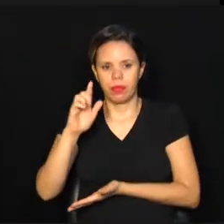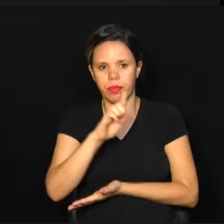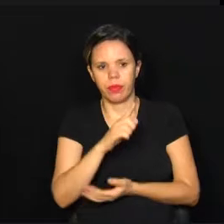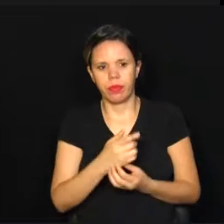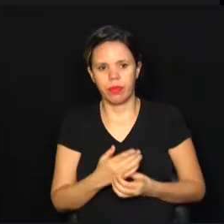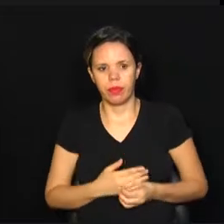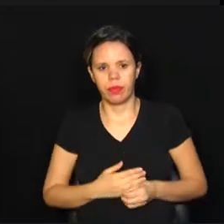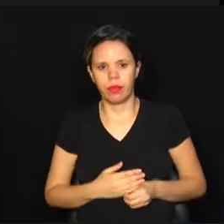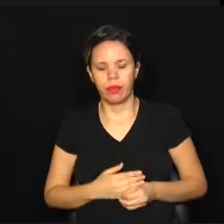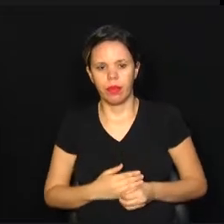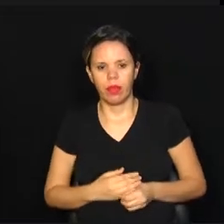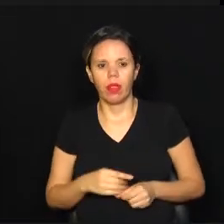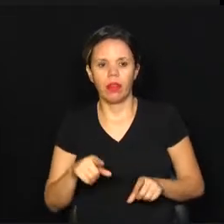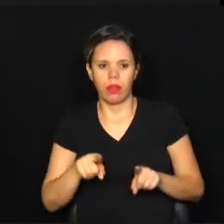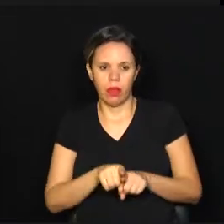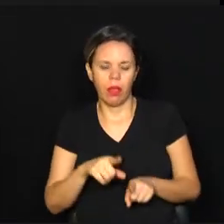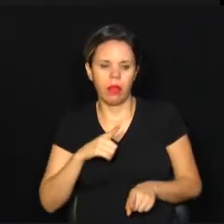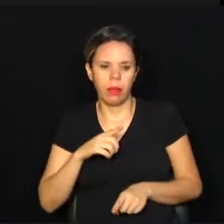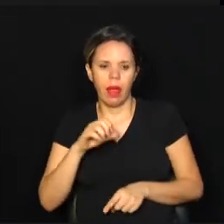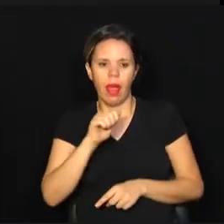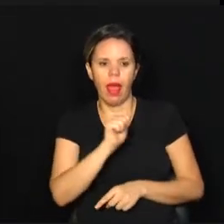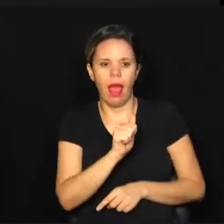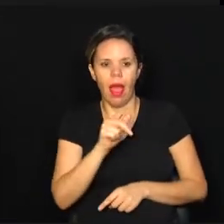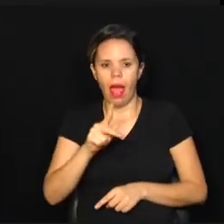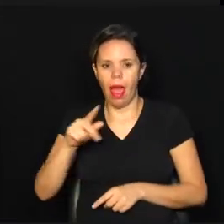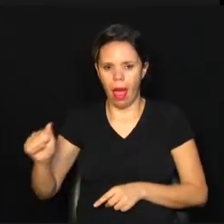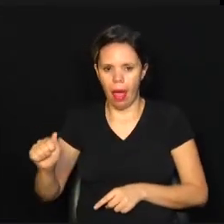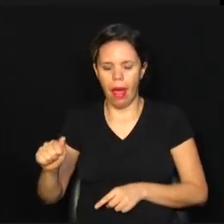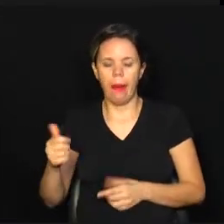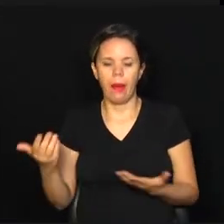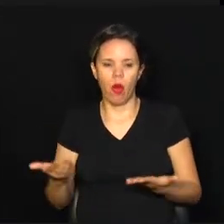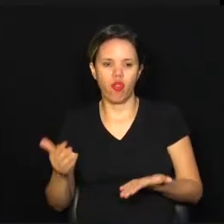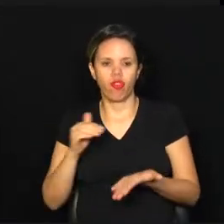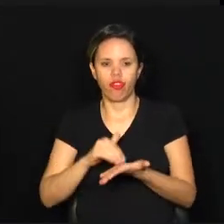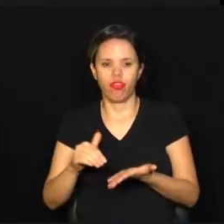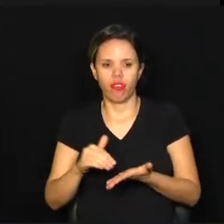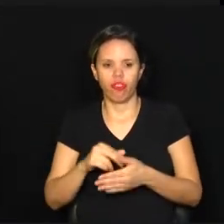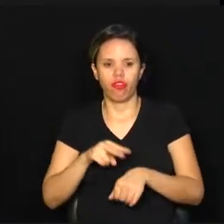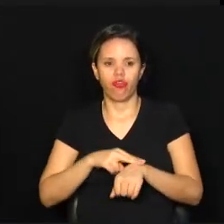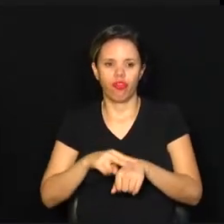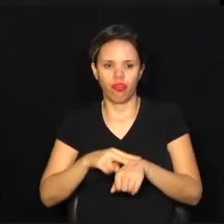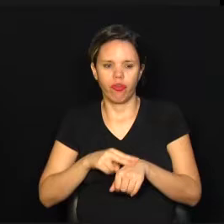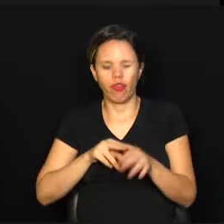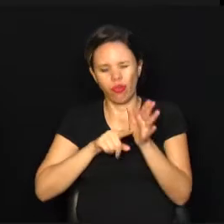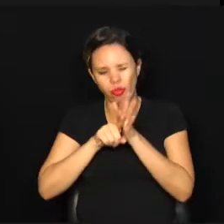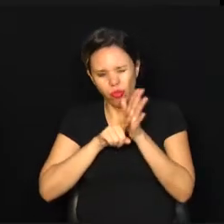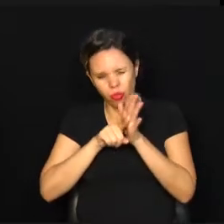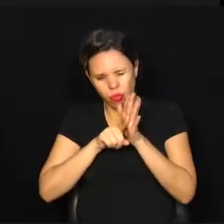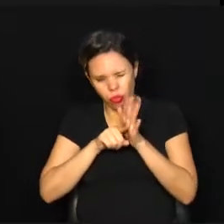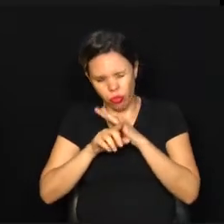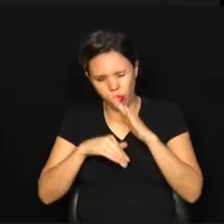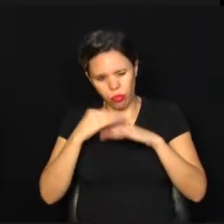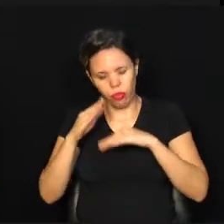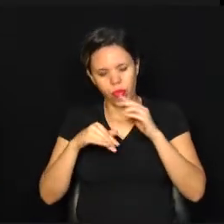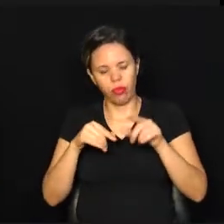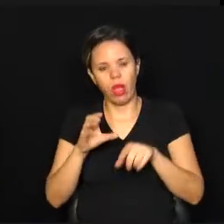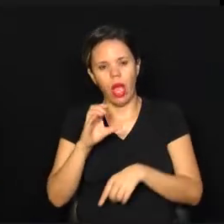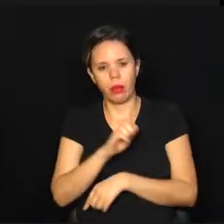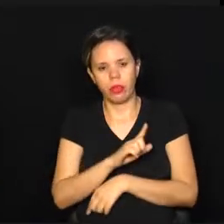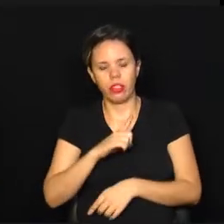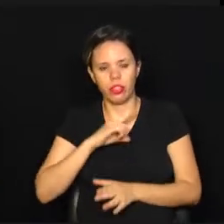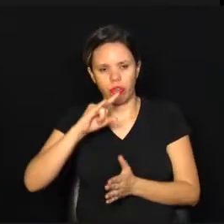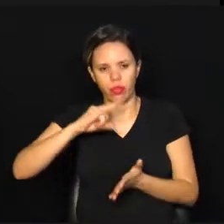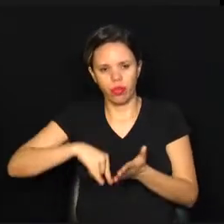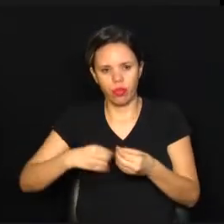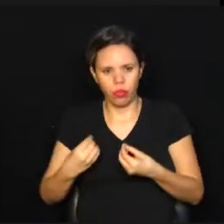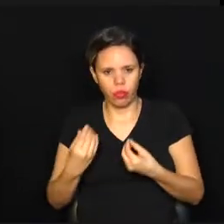é a APA. Hoje a Secretaria do Verde vem desenvolvendo os estudos da APA do Campo Grande, inclusive no seu ofício